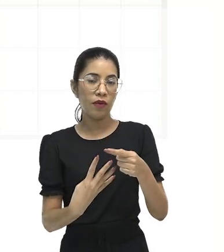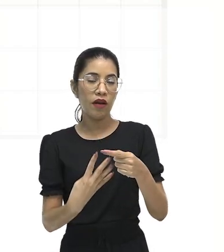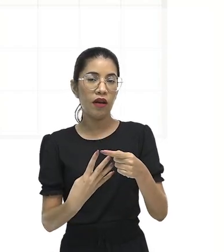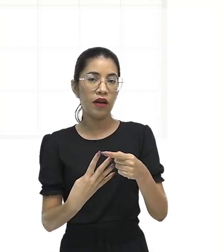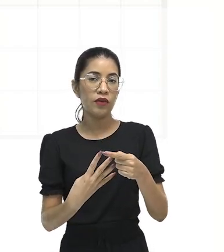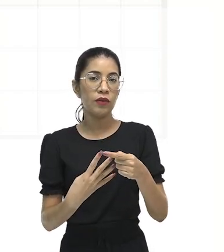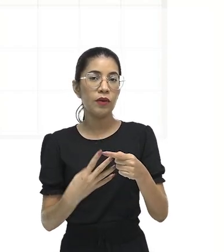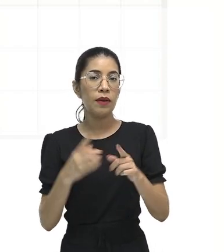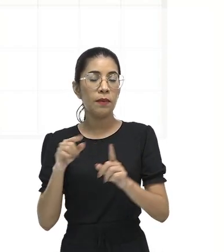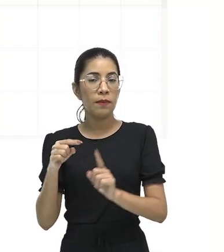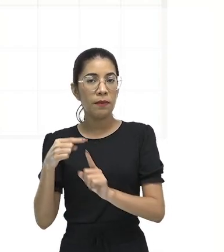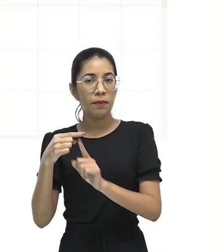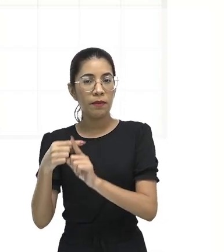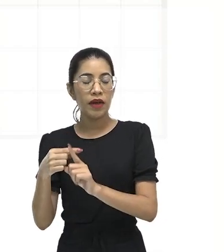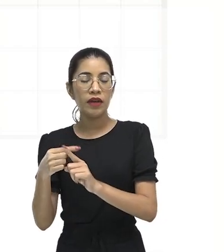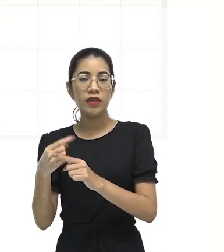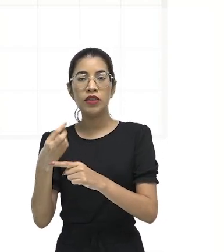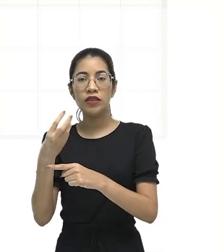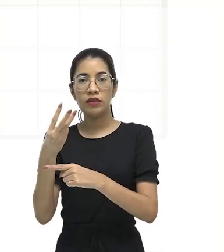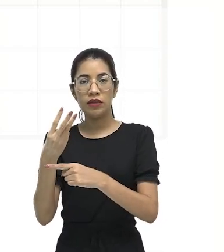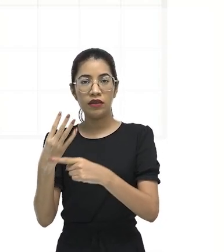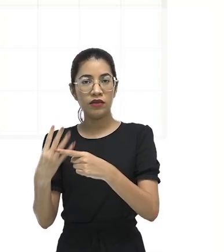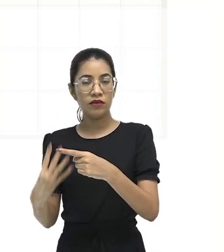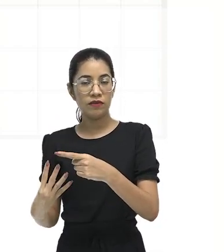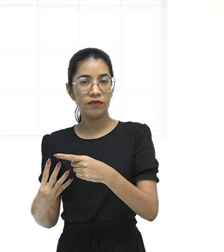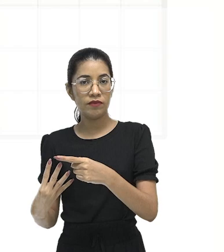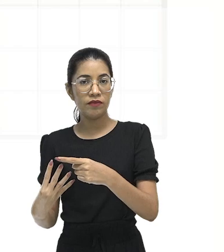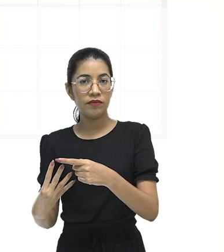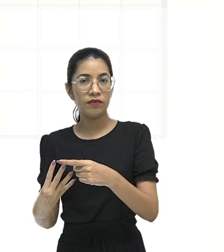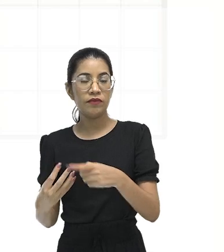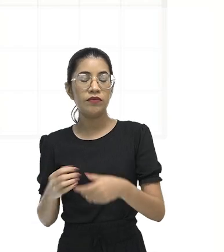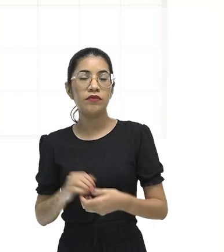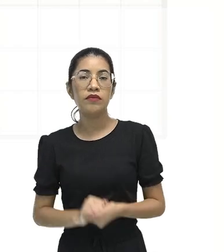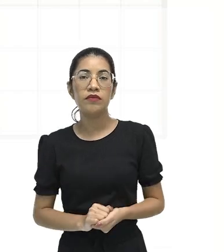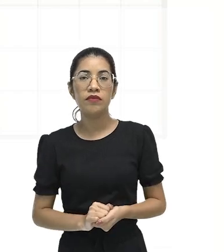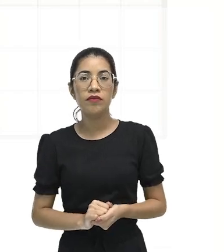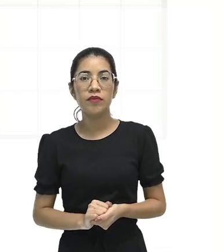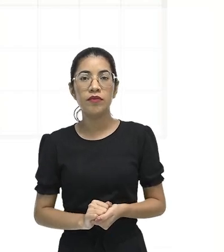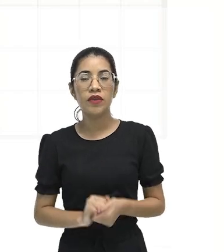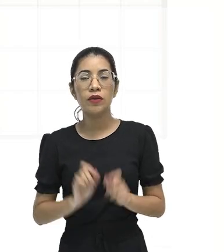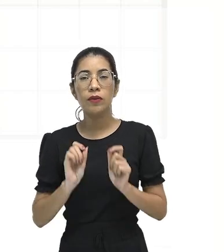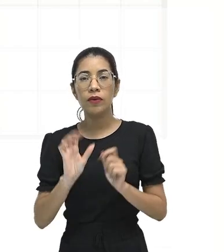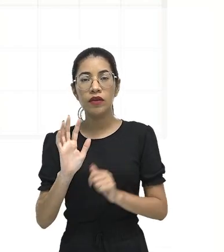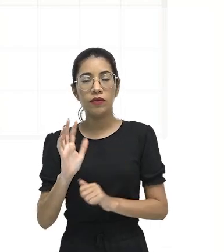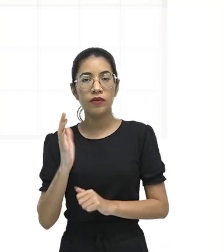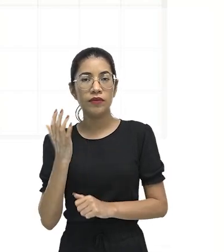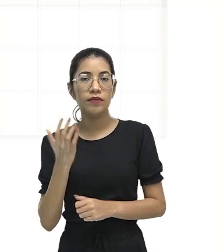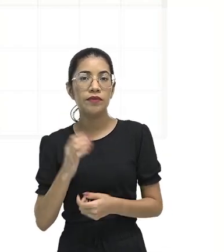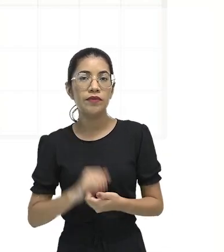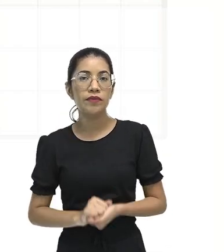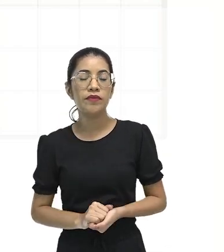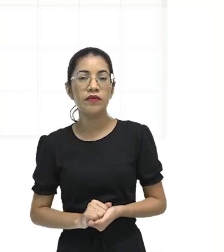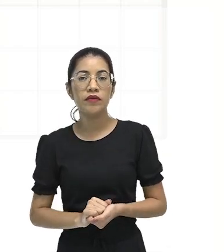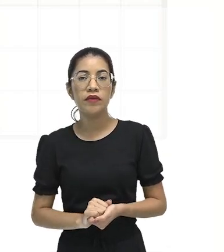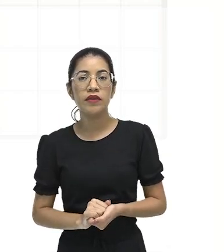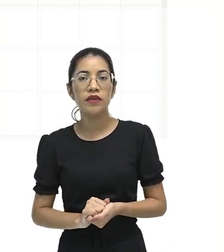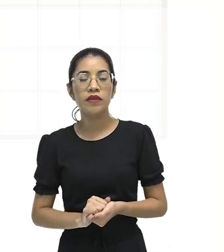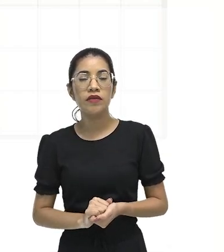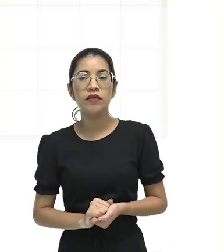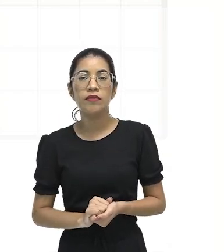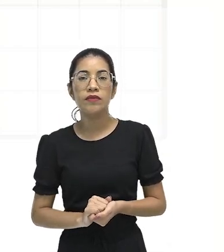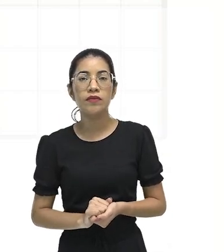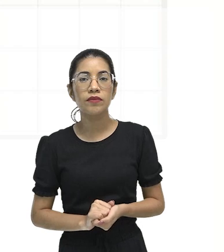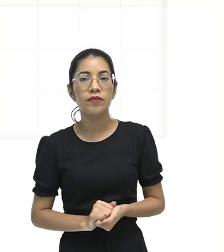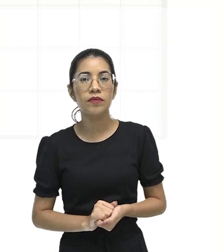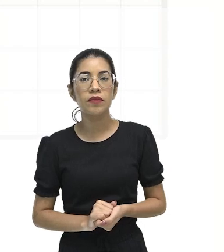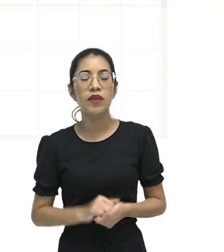que foi comida, que é 3/4, olha o que vai acontecer aqui, pessoal. Eu tenho uma